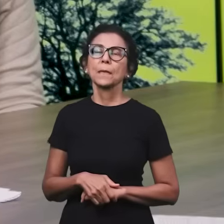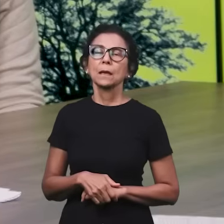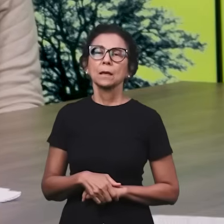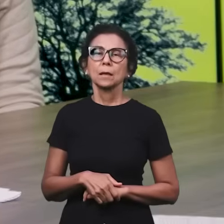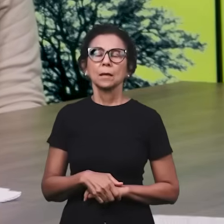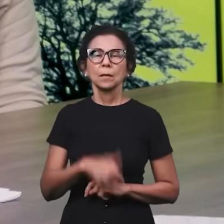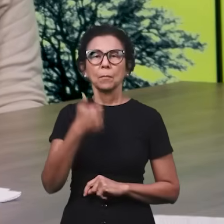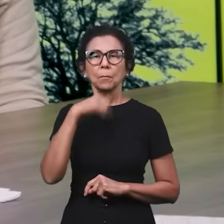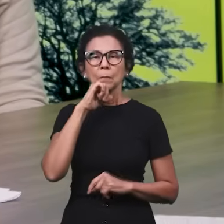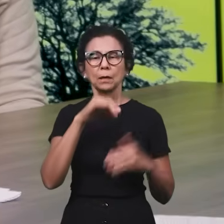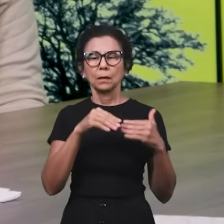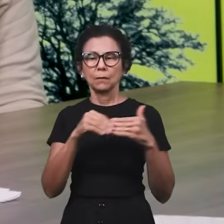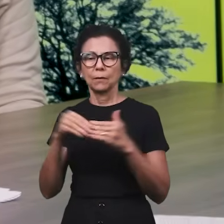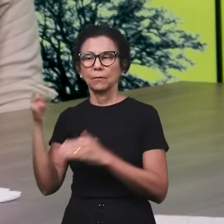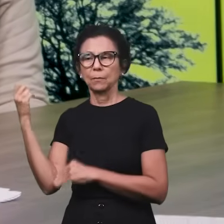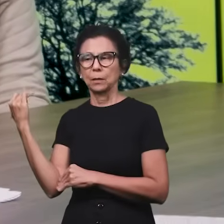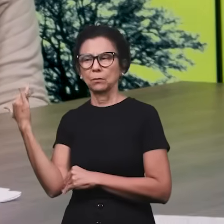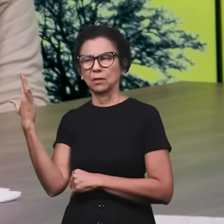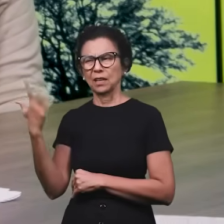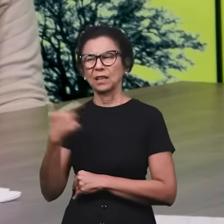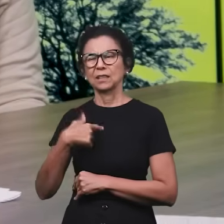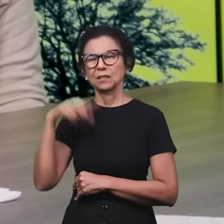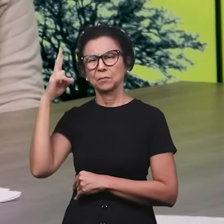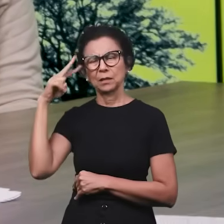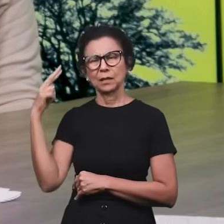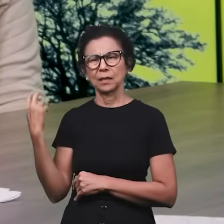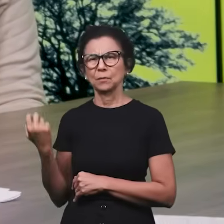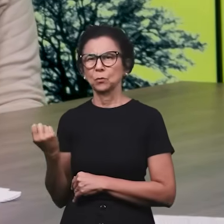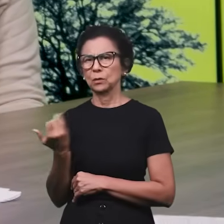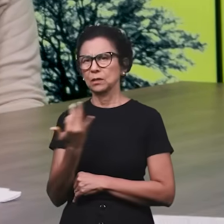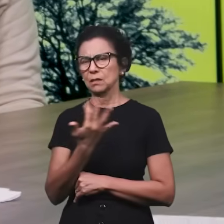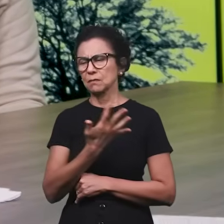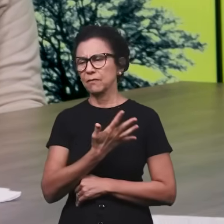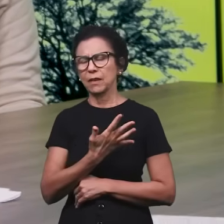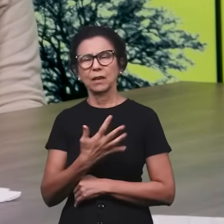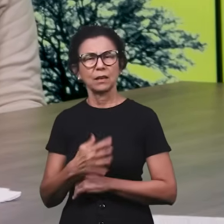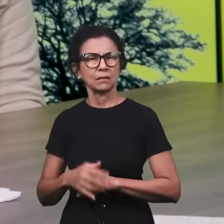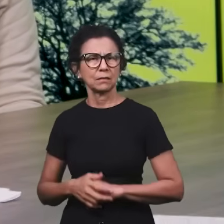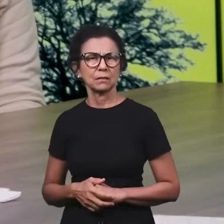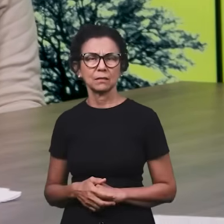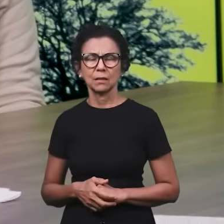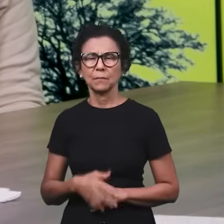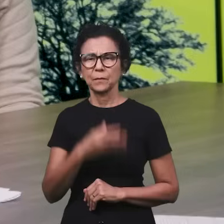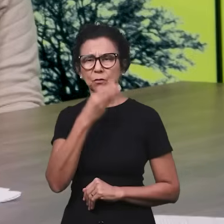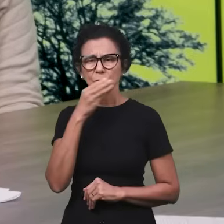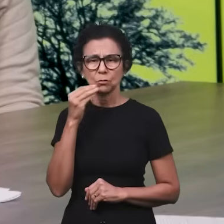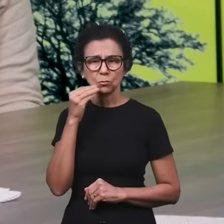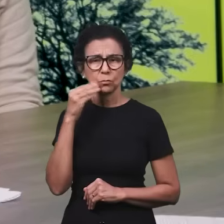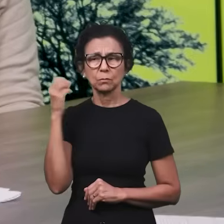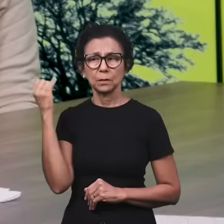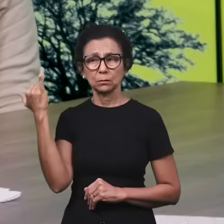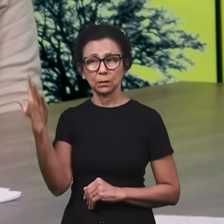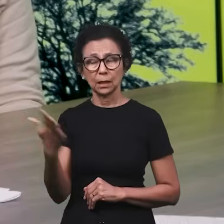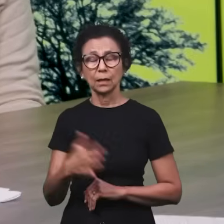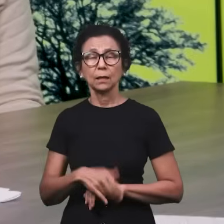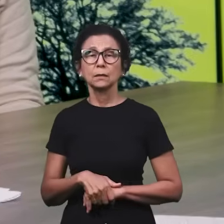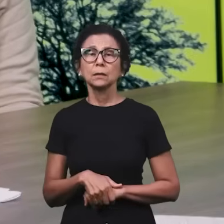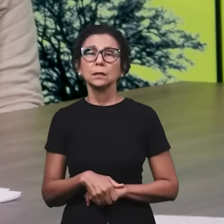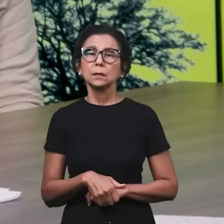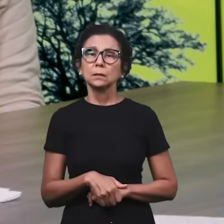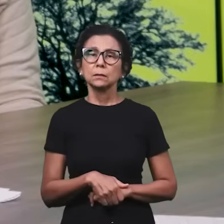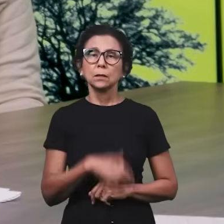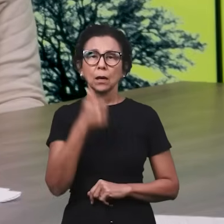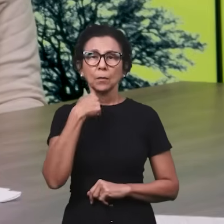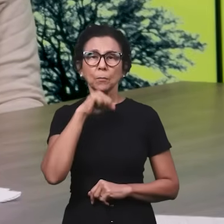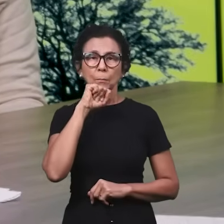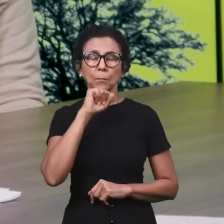a usarmos os recursos da graça, de nos levar à madrugada, né? Eu me lembro de ir muitas vezes à madrugada com a minha mãe, né? O